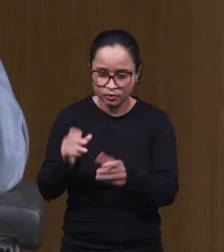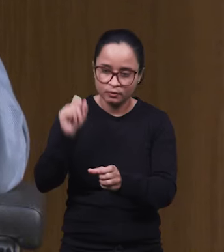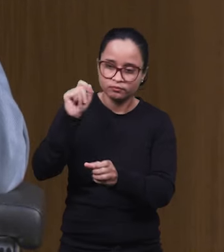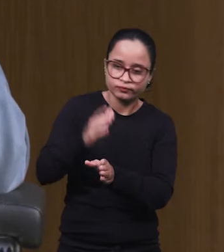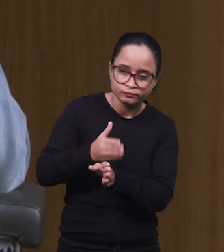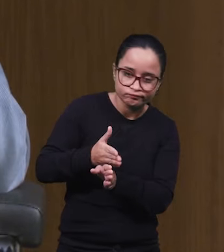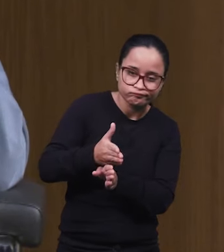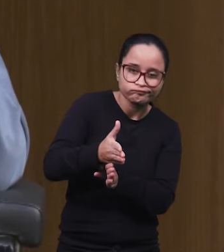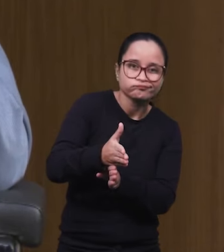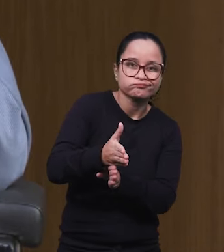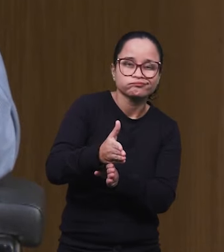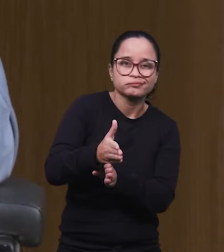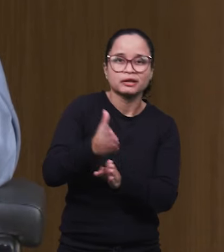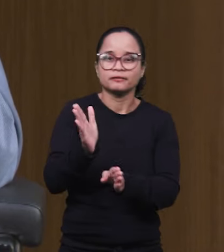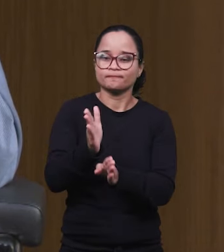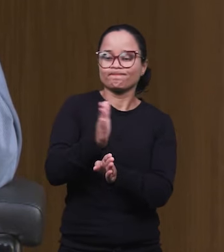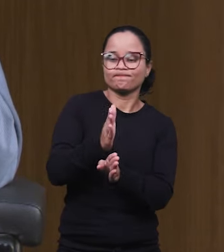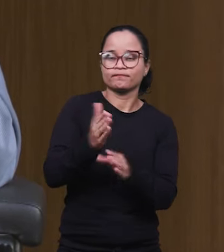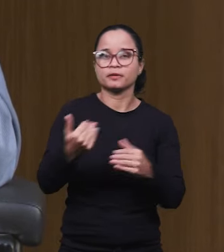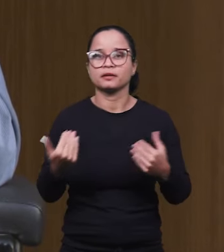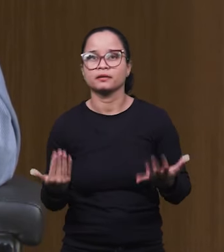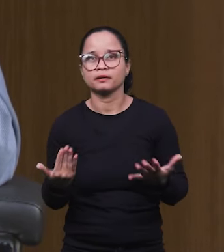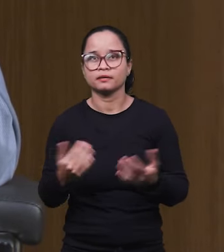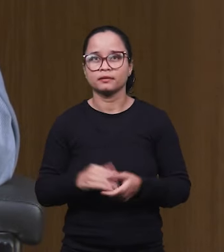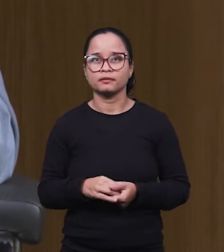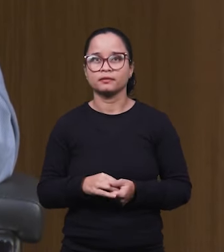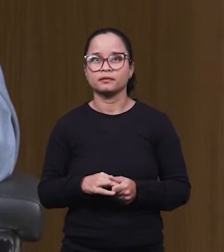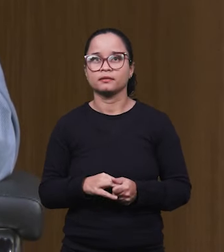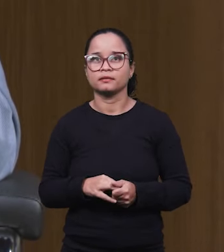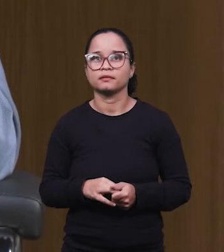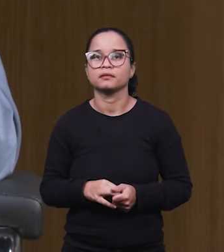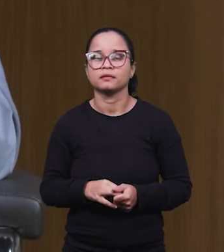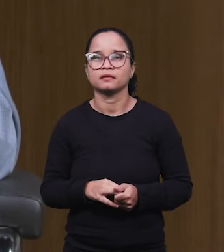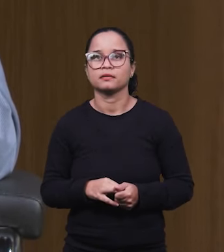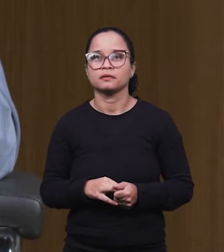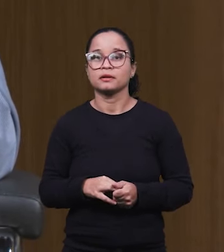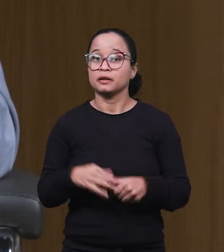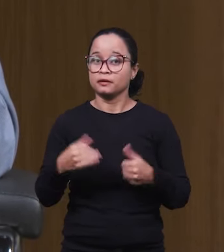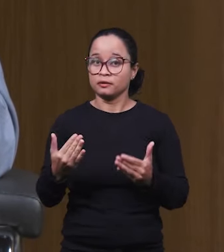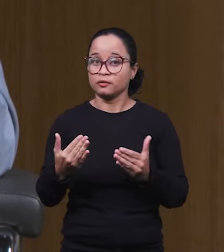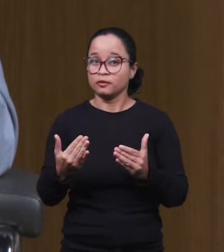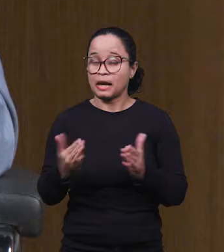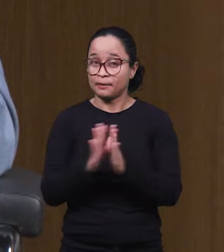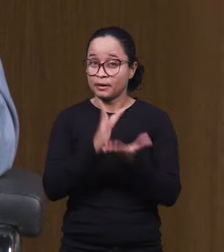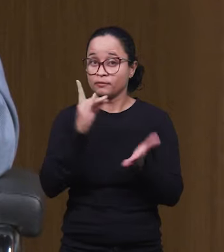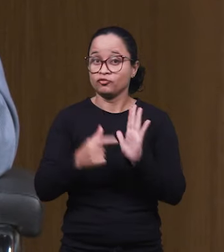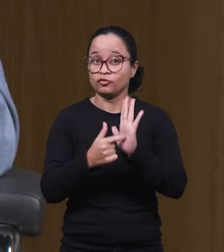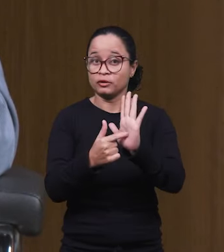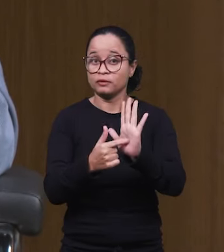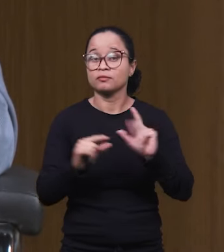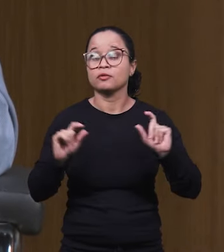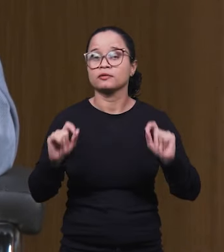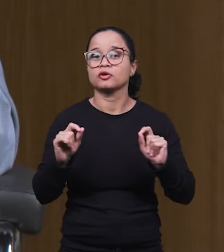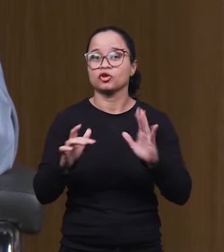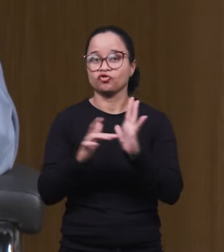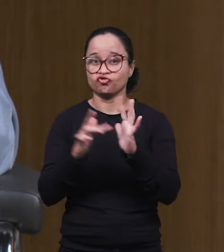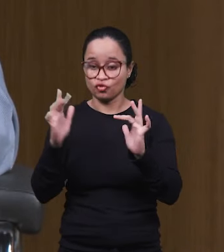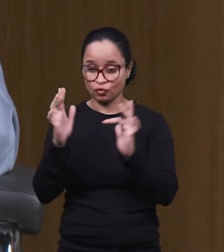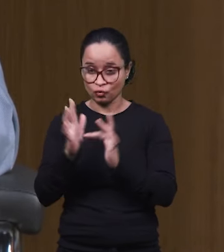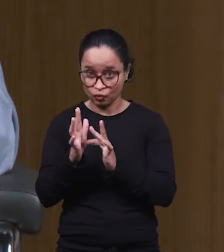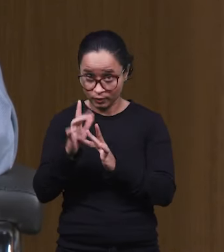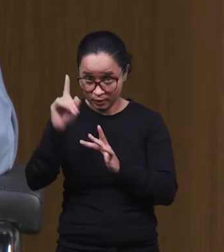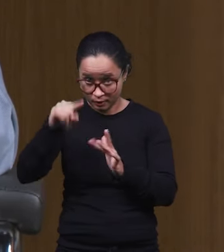caminho. Vamos lá. A palavra do Senhor diz que Jesus é o caminho. Semente à beira